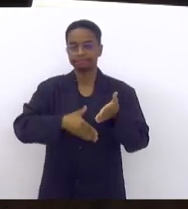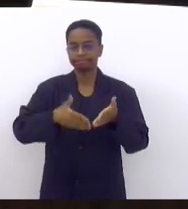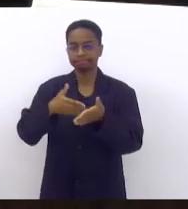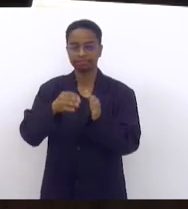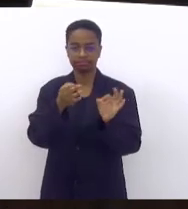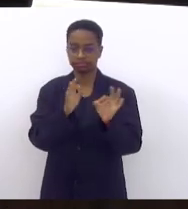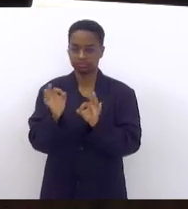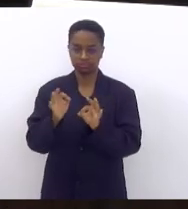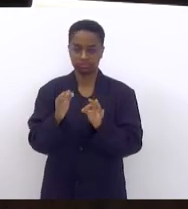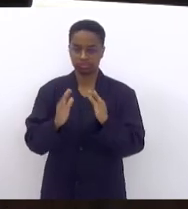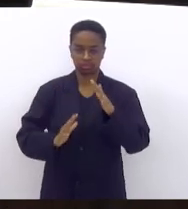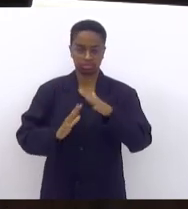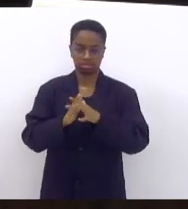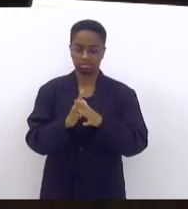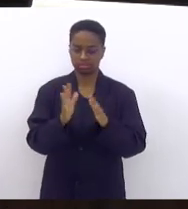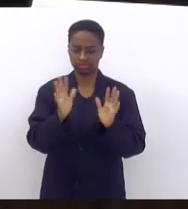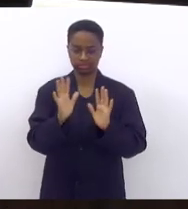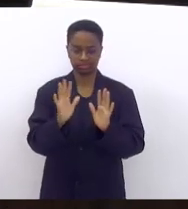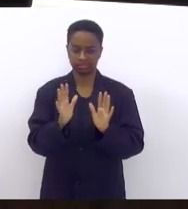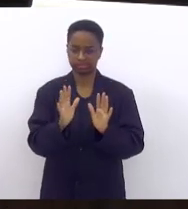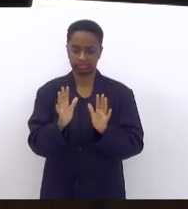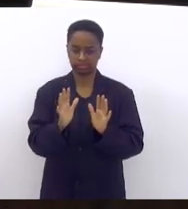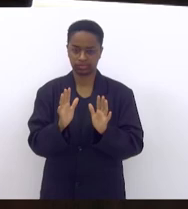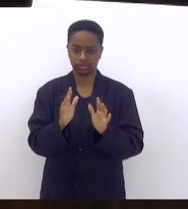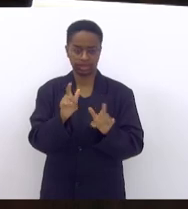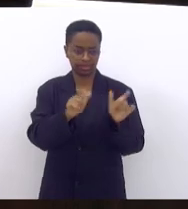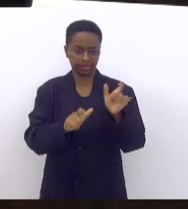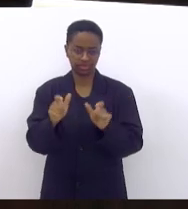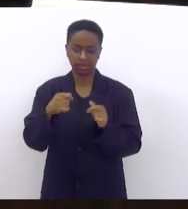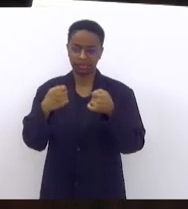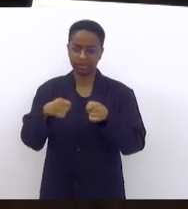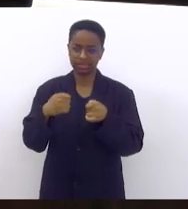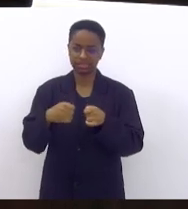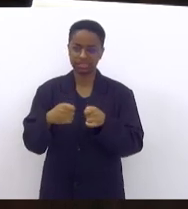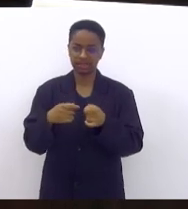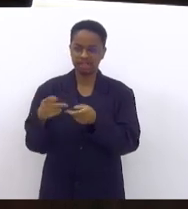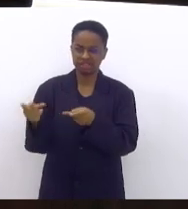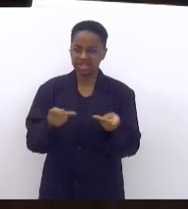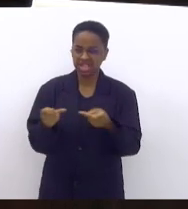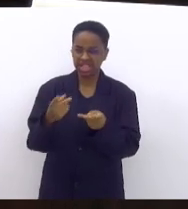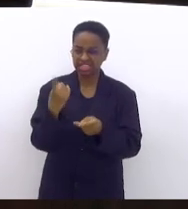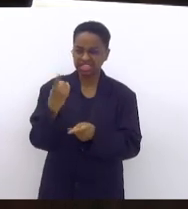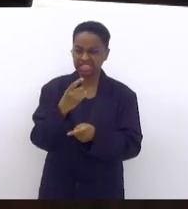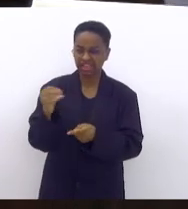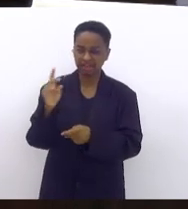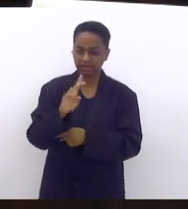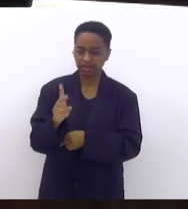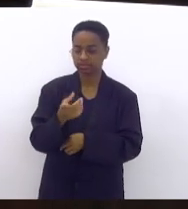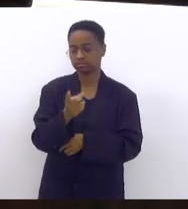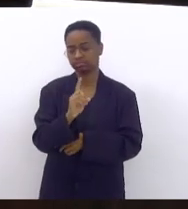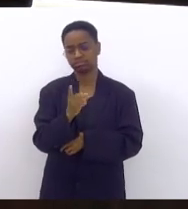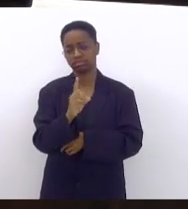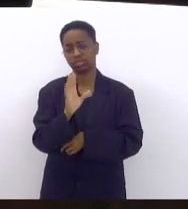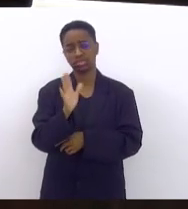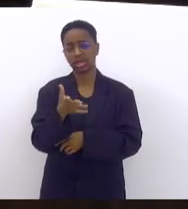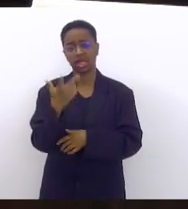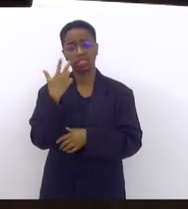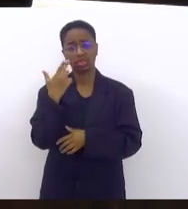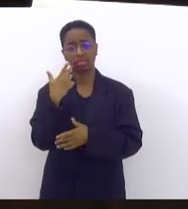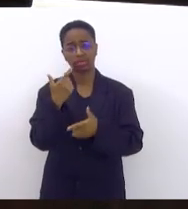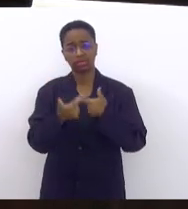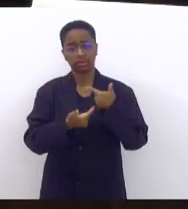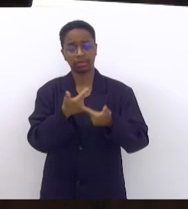impeditivo, extravagante, nada que o funcionário tem que passar a fazer 100 visitas por dia, nada disso. É o que ele já faz, mas